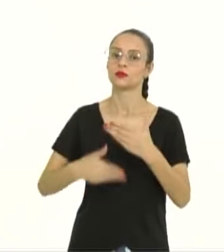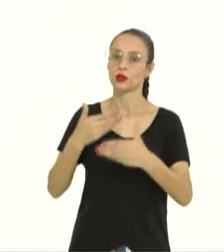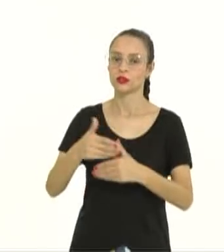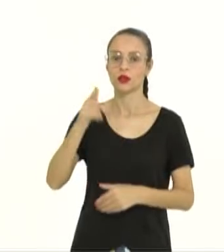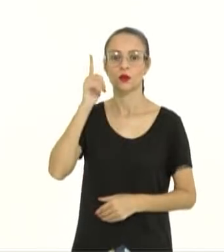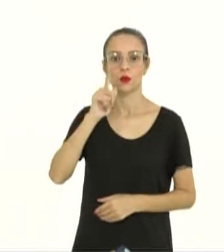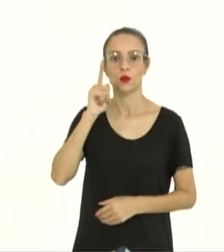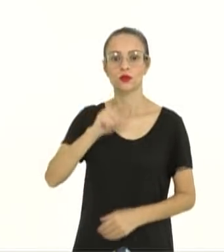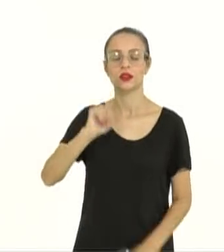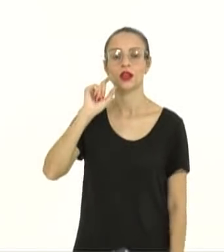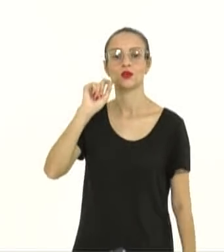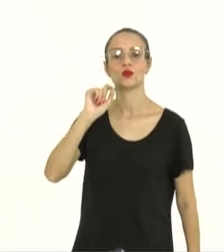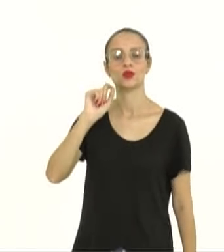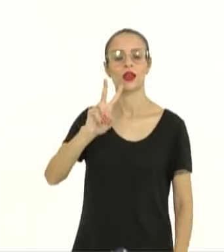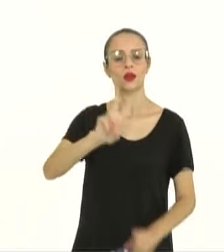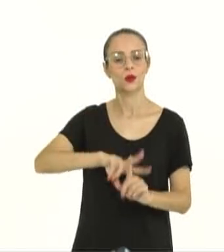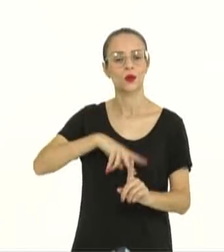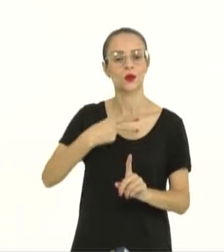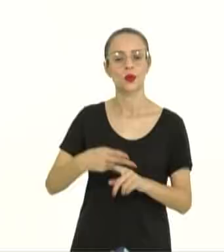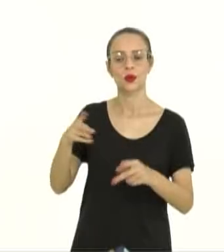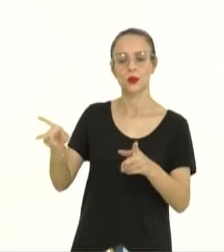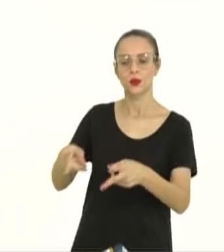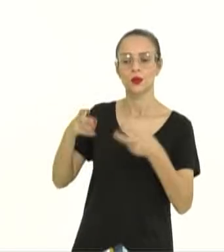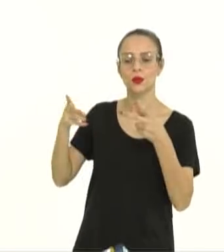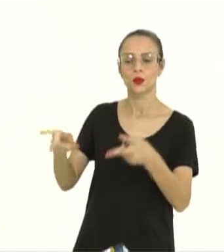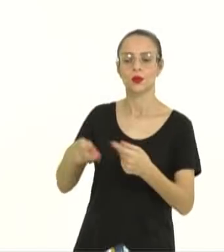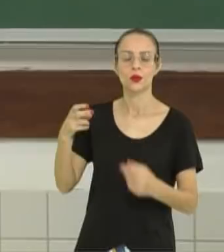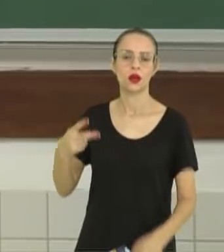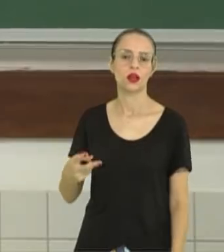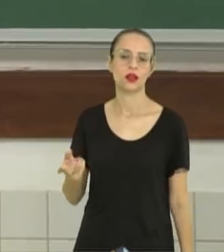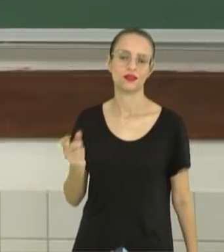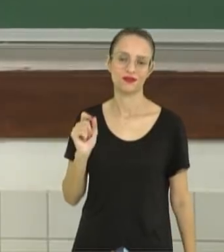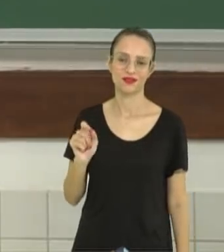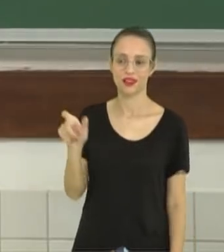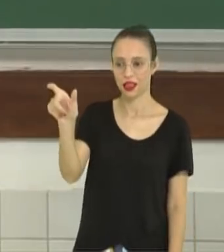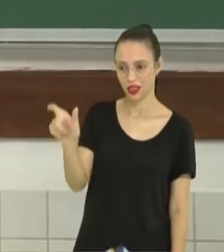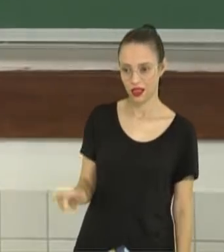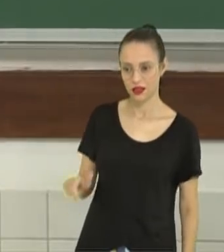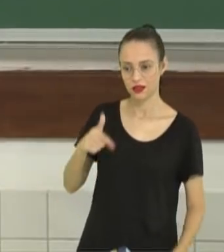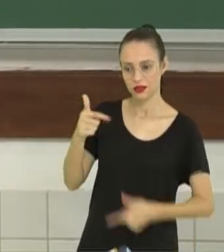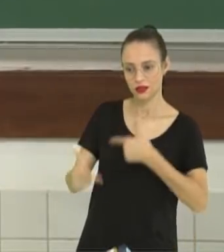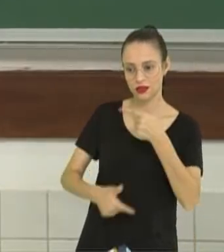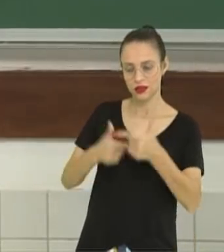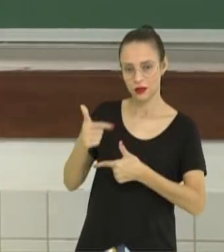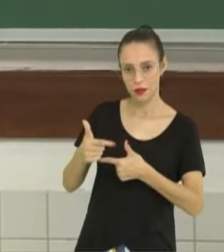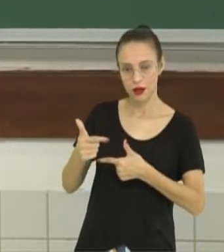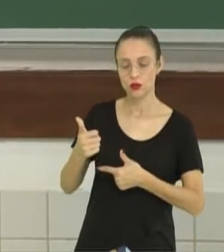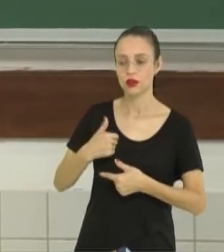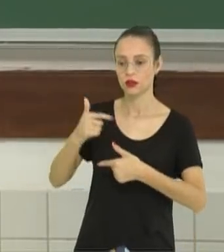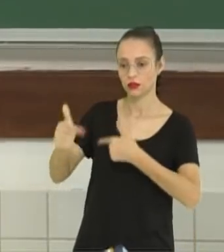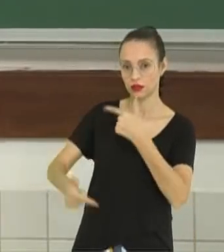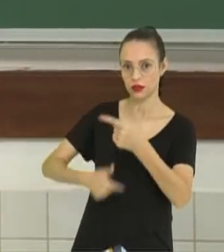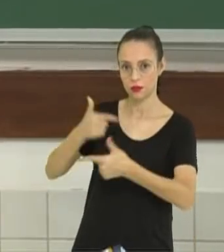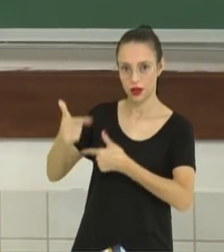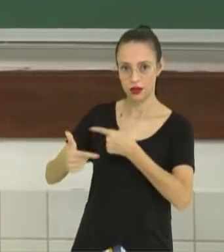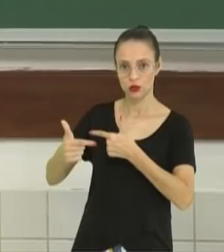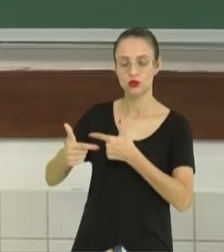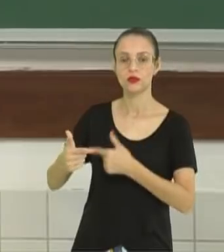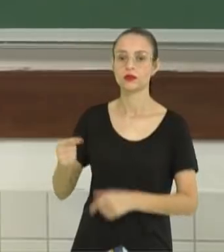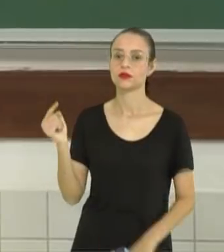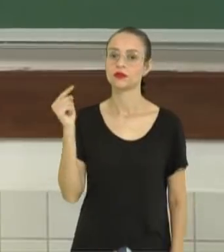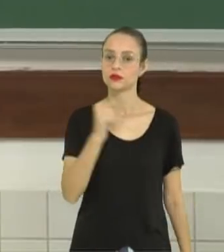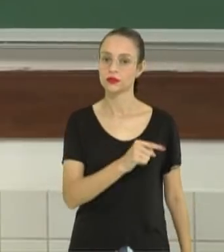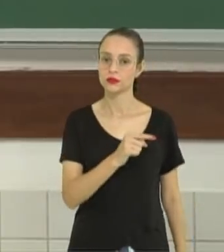adquiriu a mais-valia, né? São os lucros oriundos do trabalho do proletariado. O nosso trabalho para